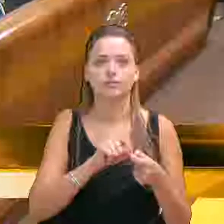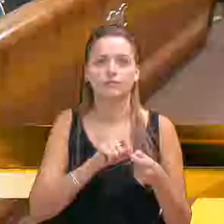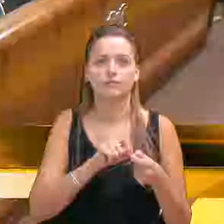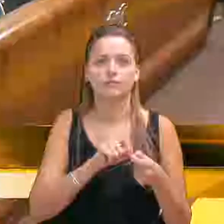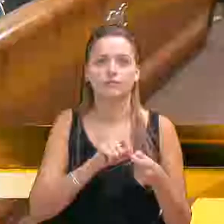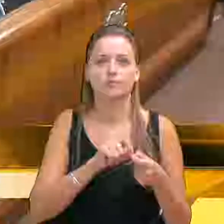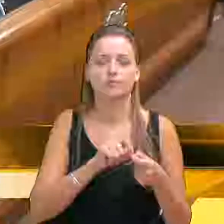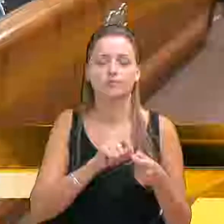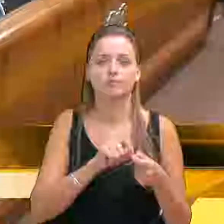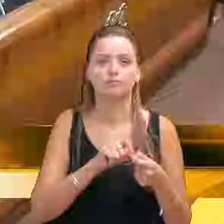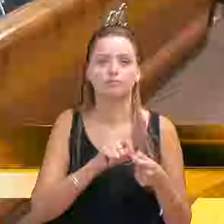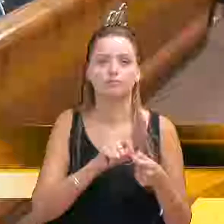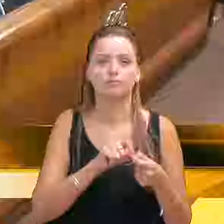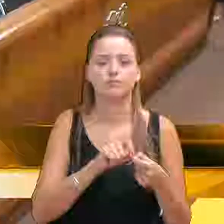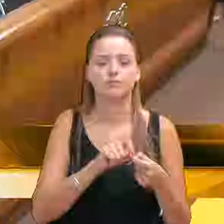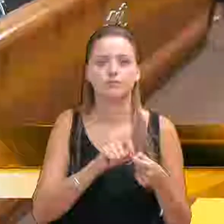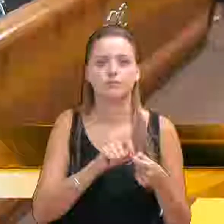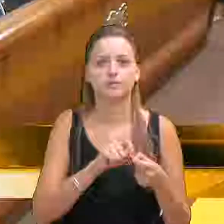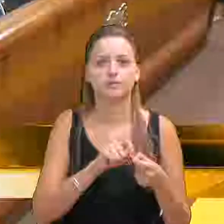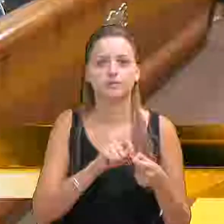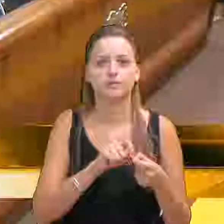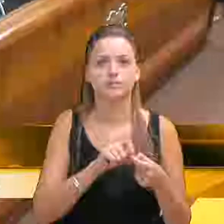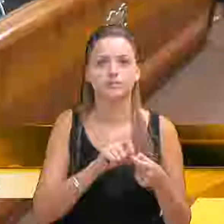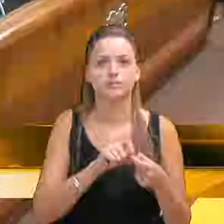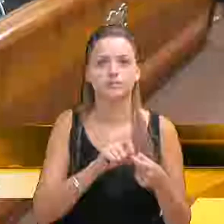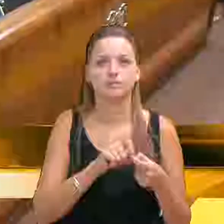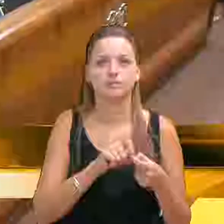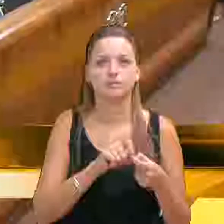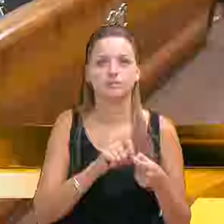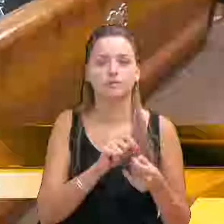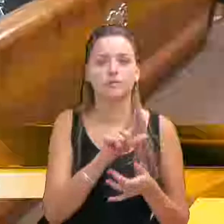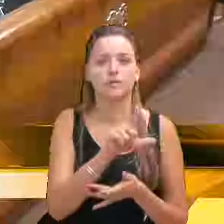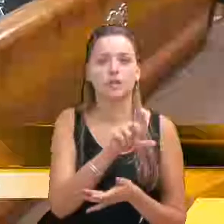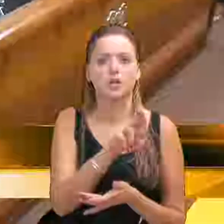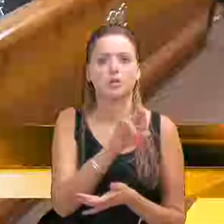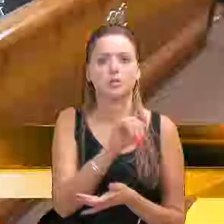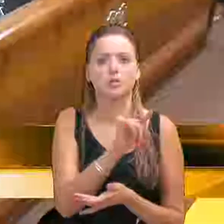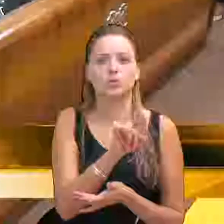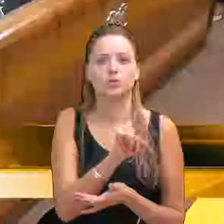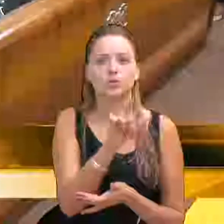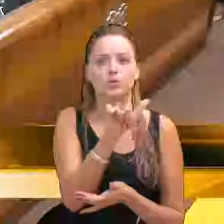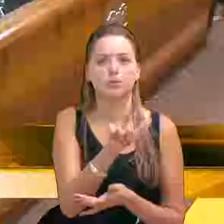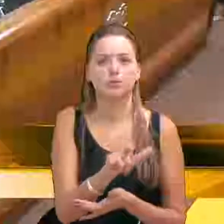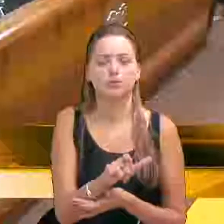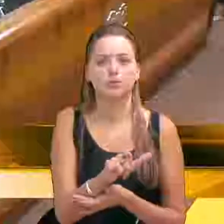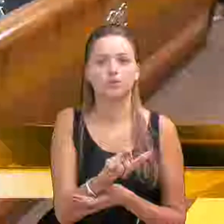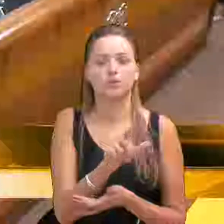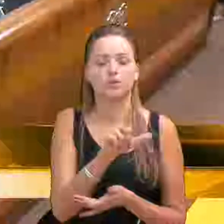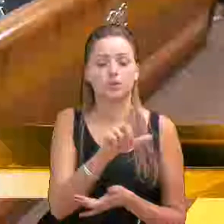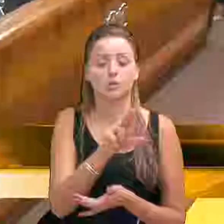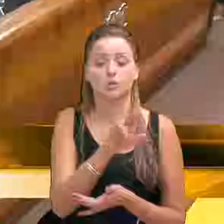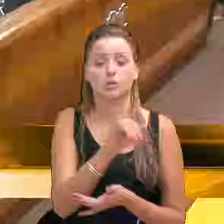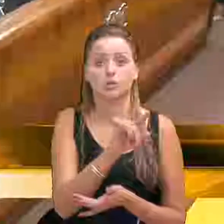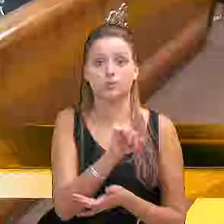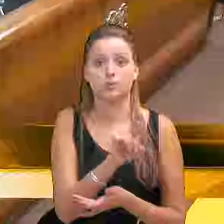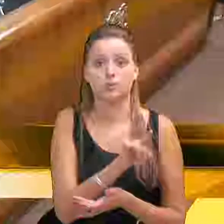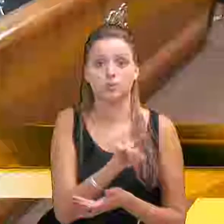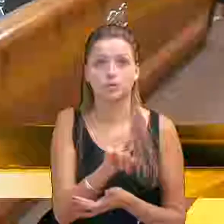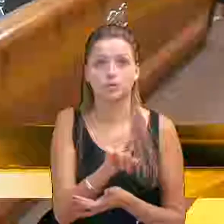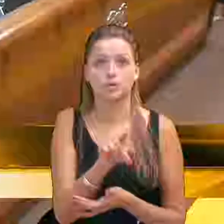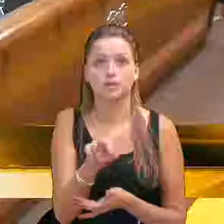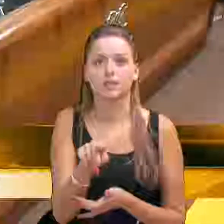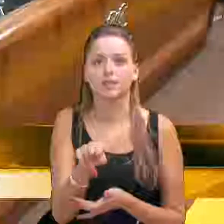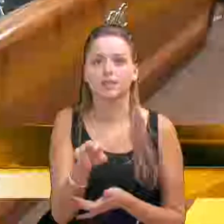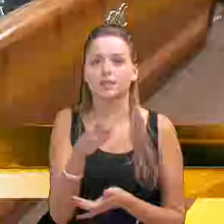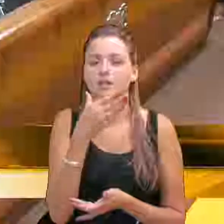posso dizer, um grande amigo meu, senhor Luiz Rafael Martins, irmão